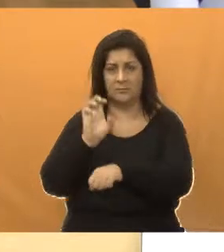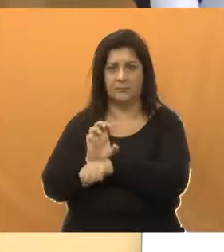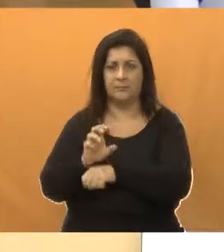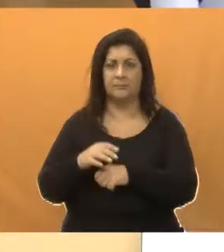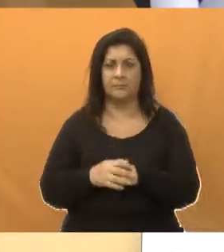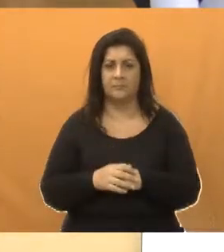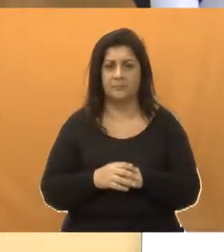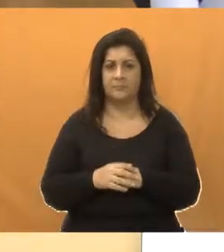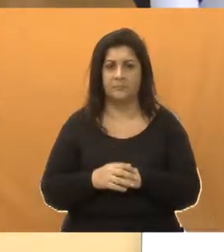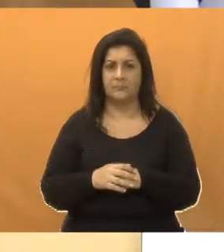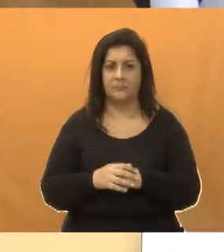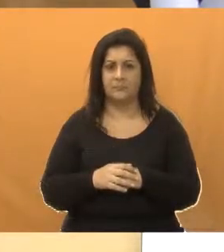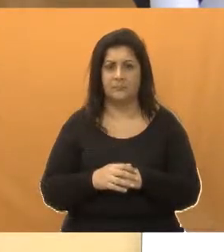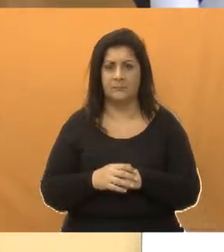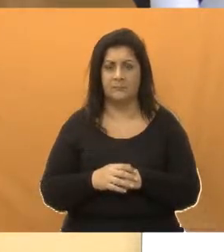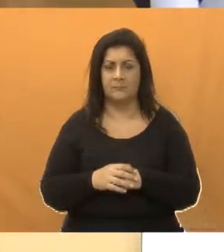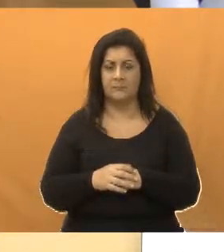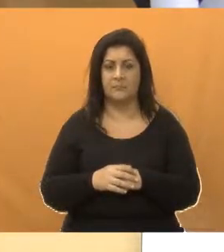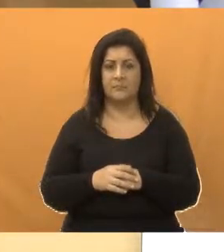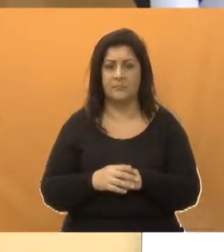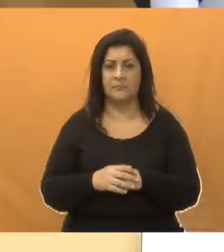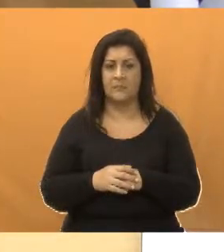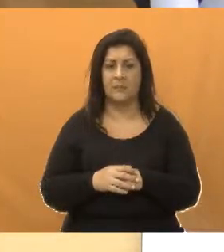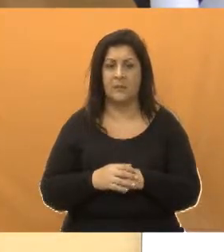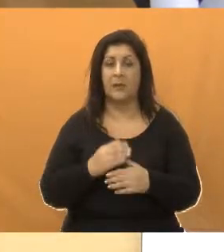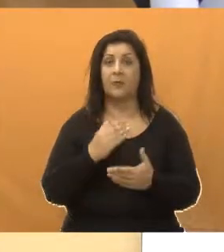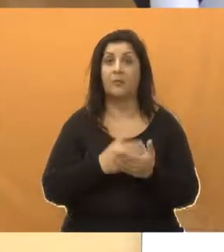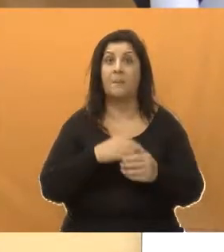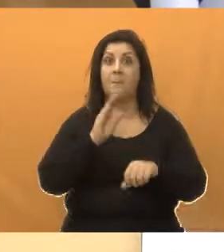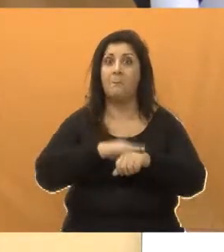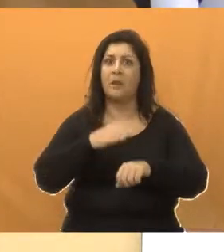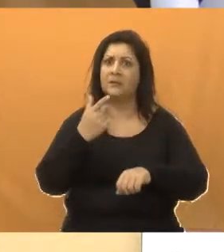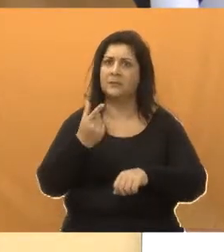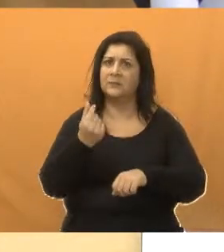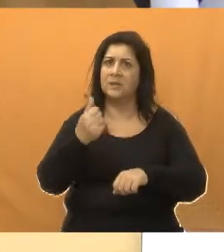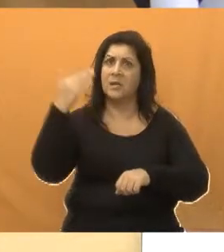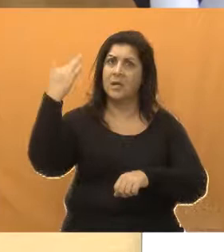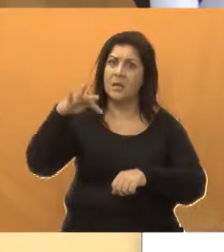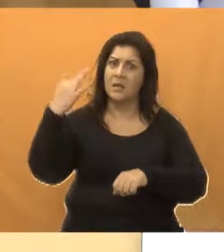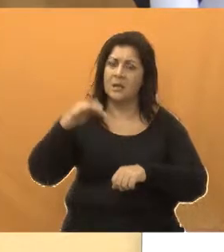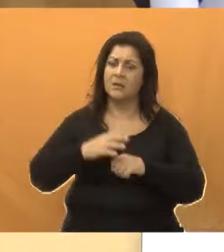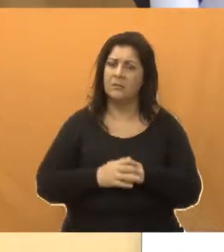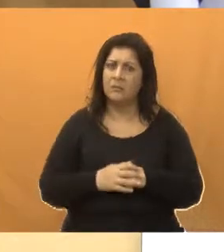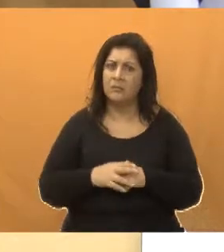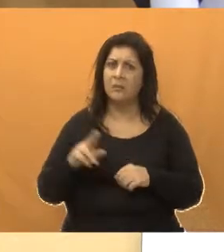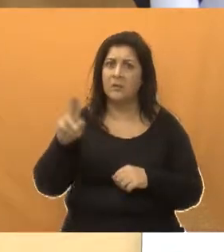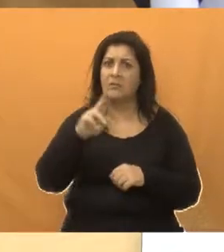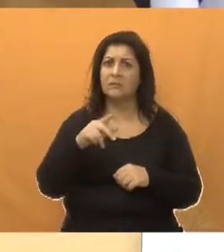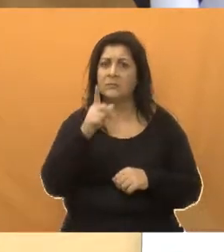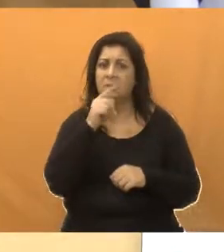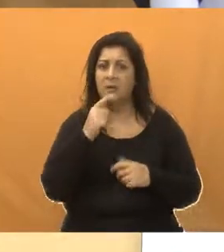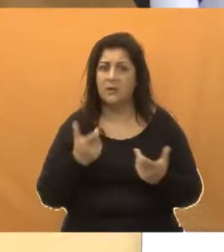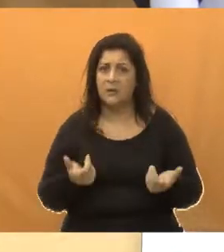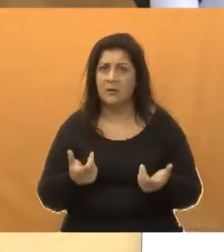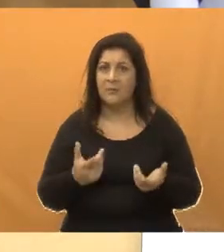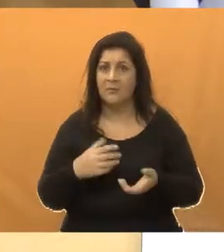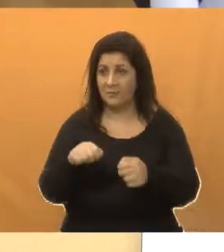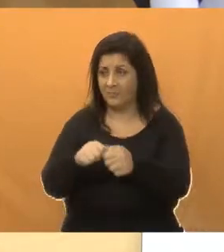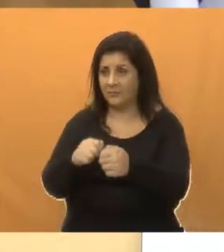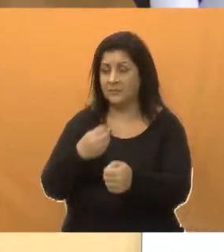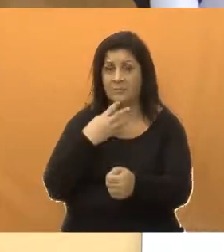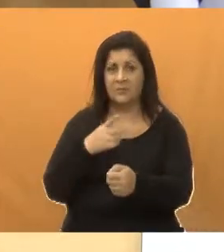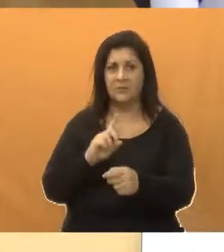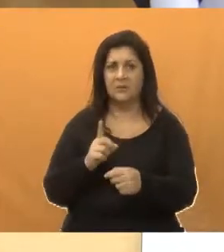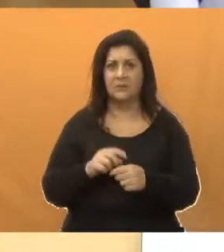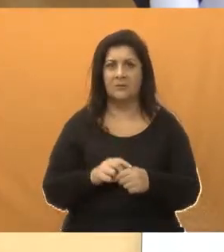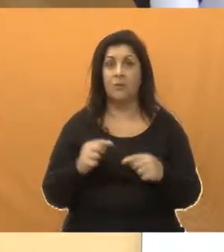só concluindo, senhor presidente, a tarifa ela tende a crescer muito e aí eles vão utilizar a água não para levar o bem para as pessoas, mas